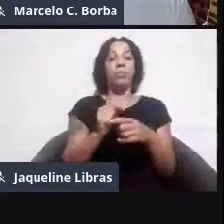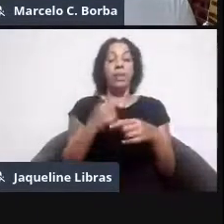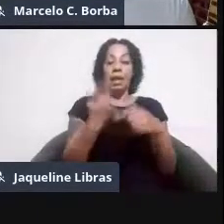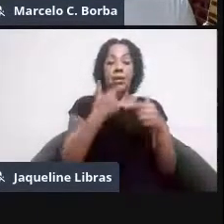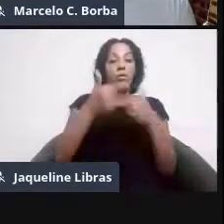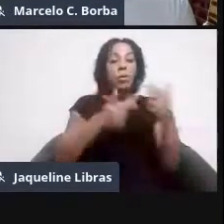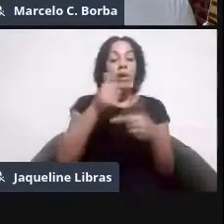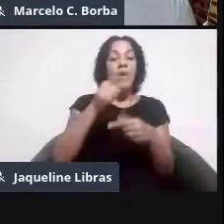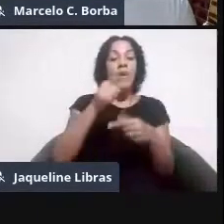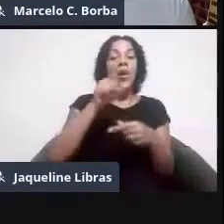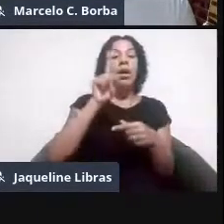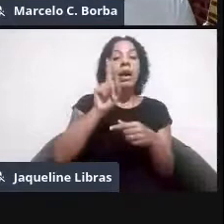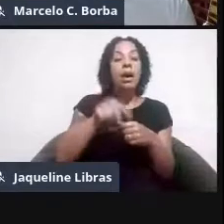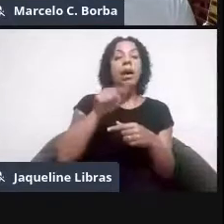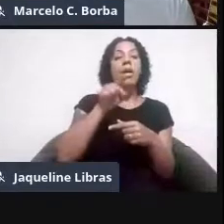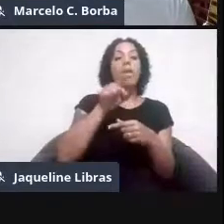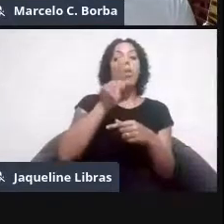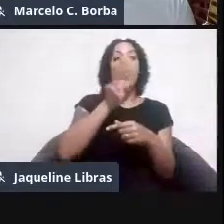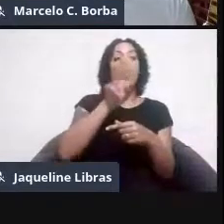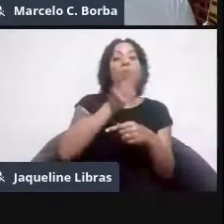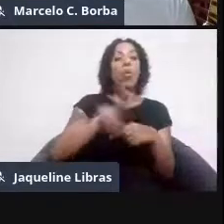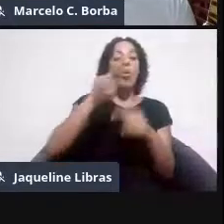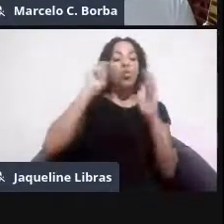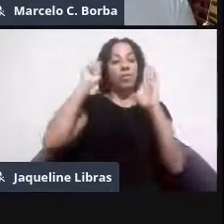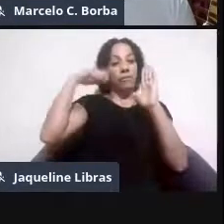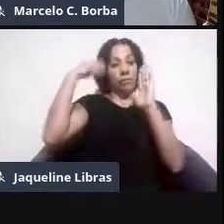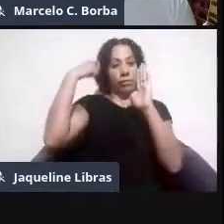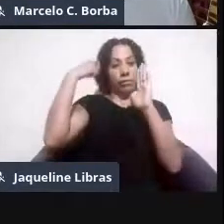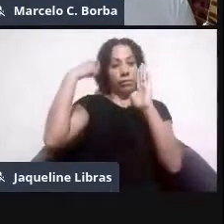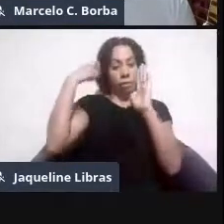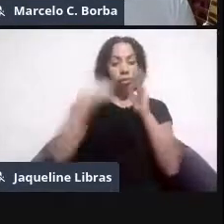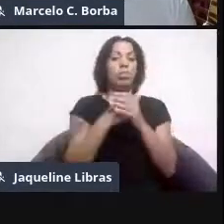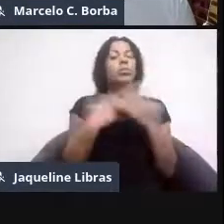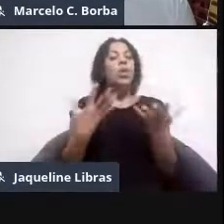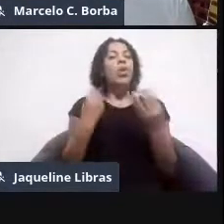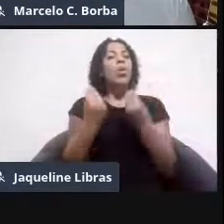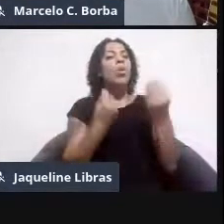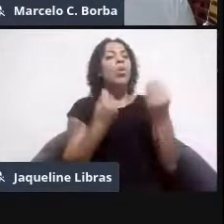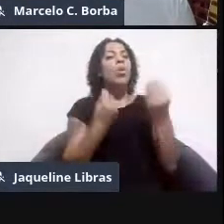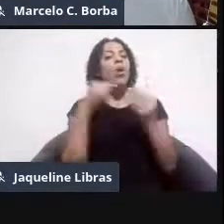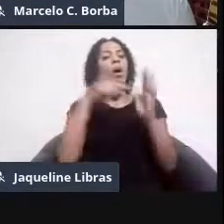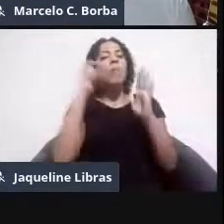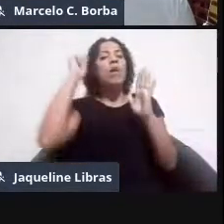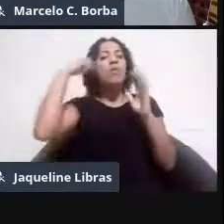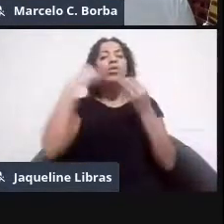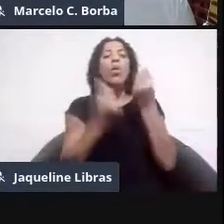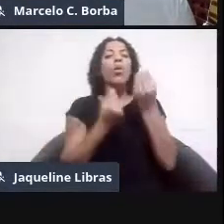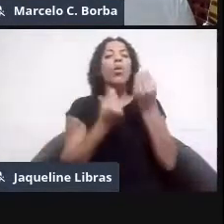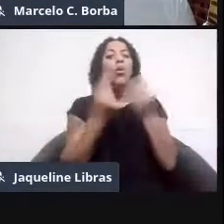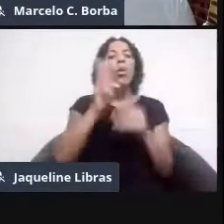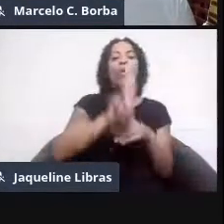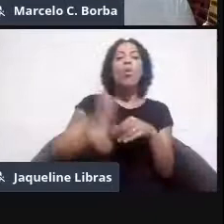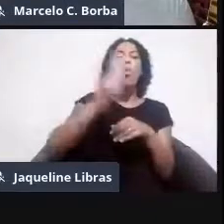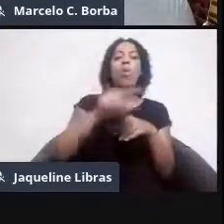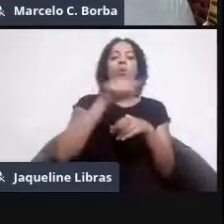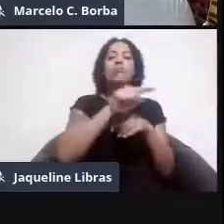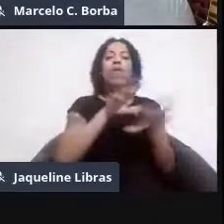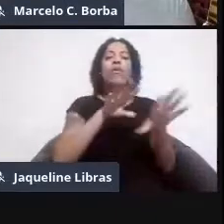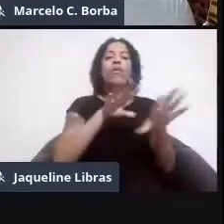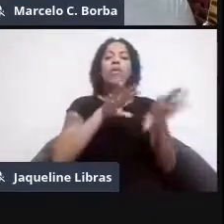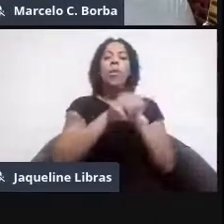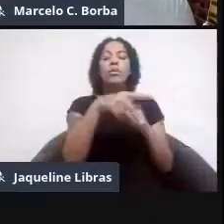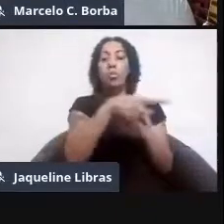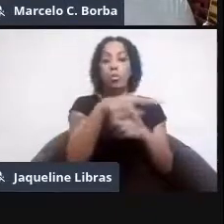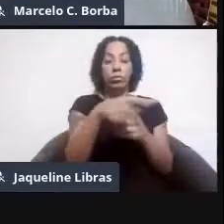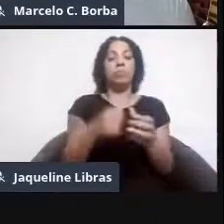com o uso de vídeos, né? Então, como que os vídeos têm sido utilizados na formação de professores.